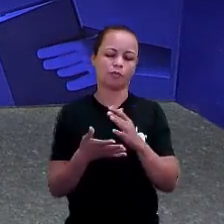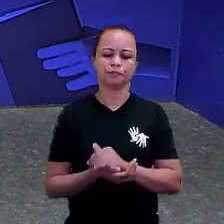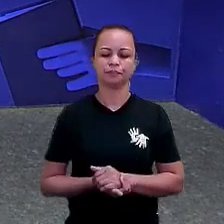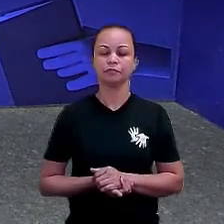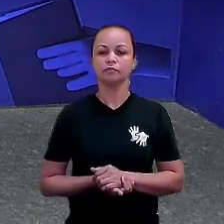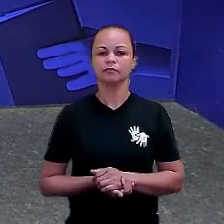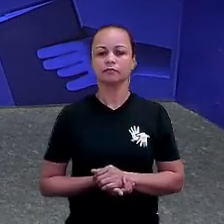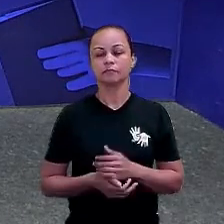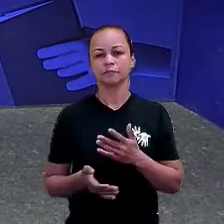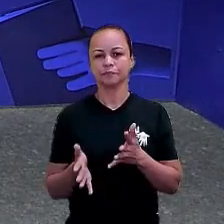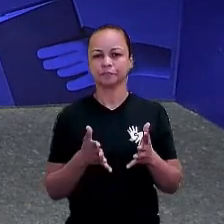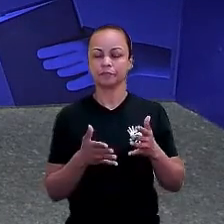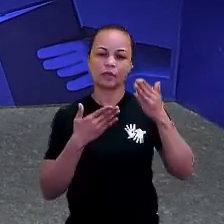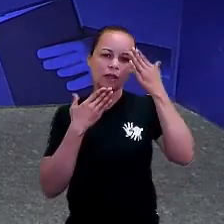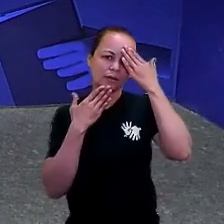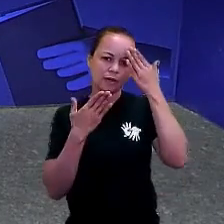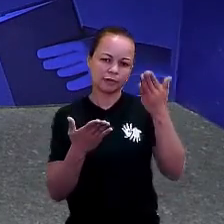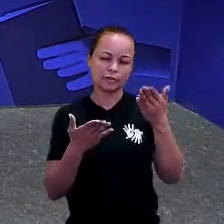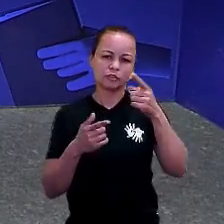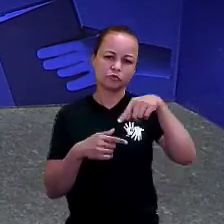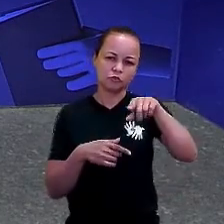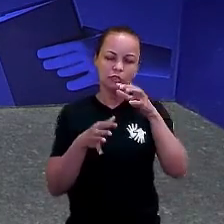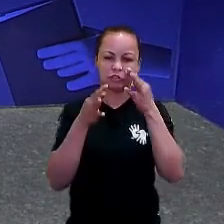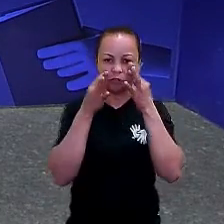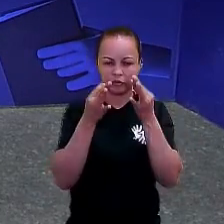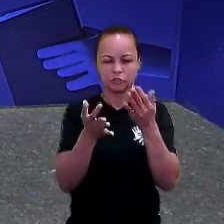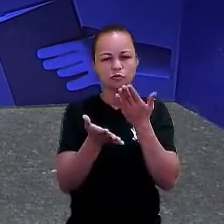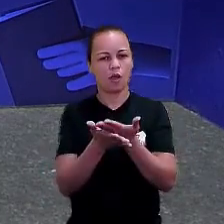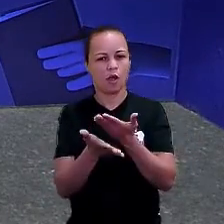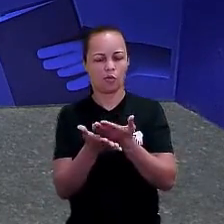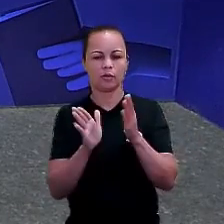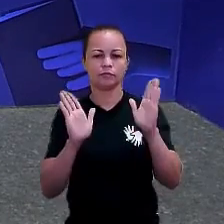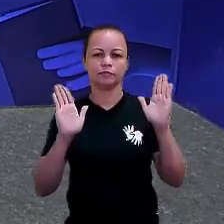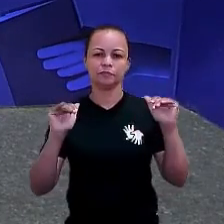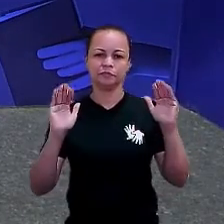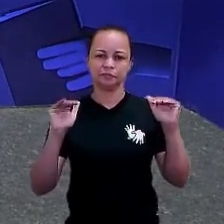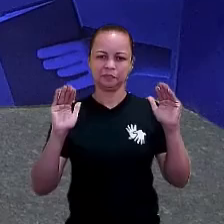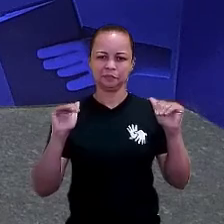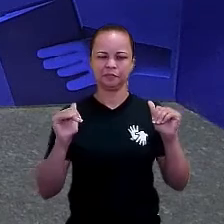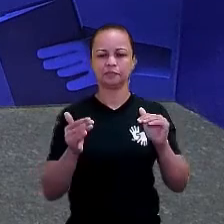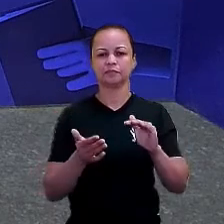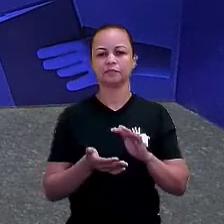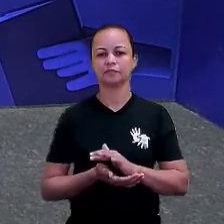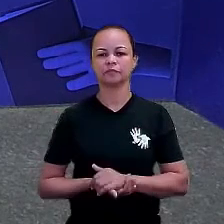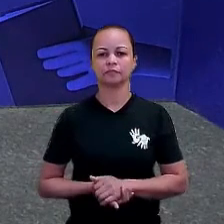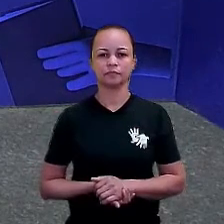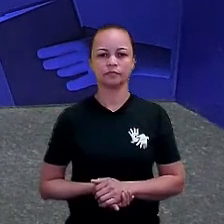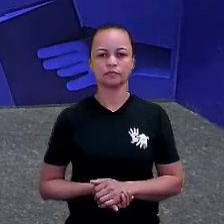despedindo de vocês. Agradeço por vocês terem assistido essa aula. Tchau, tchau. Até a próxima.